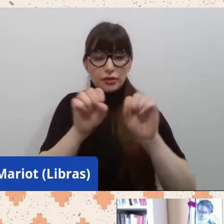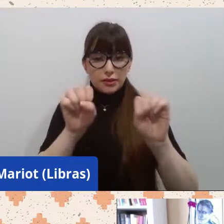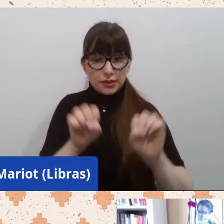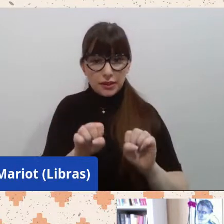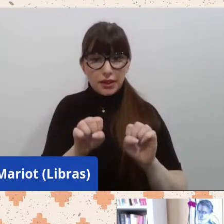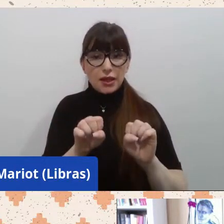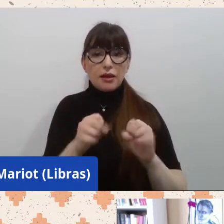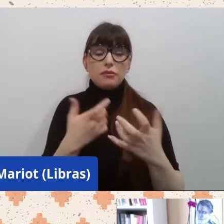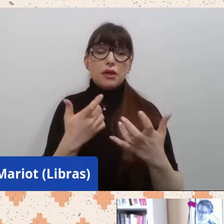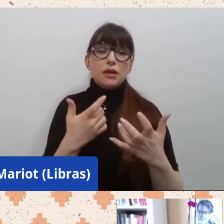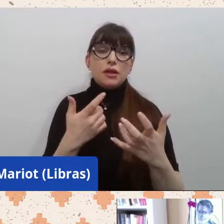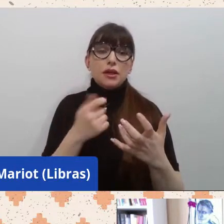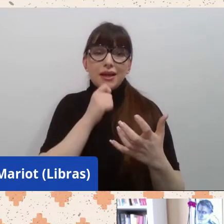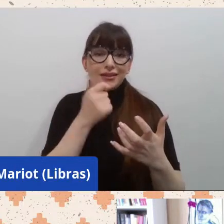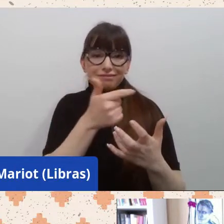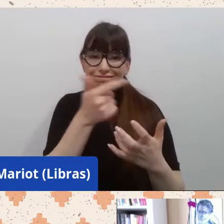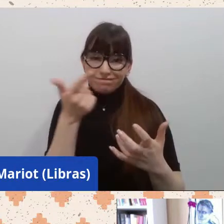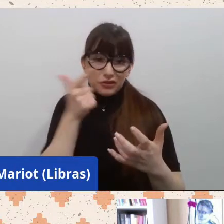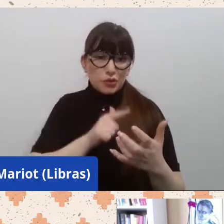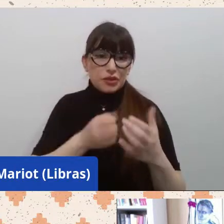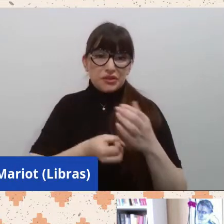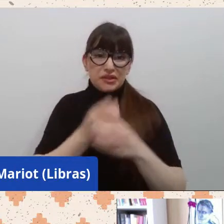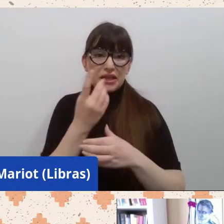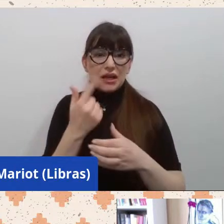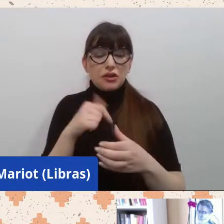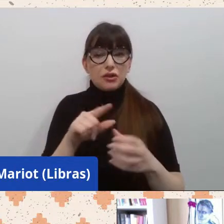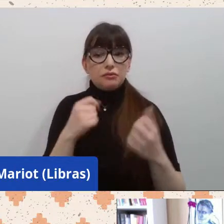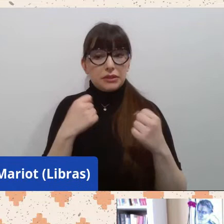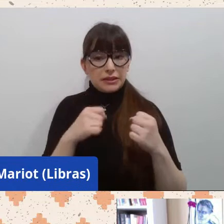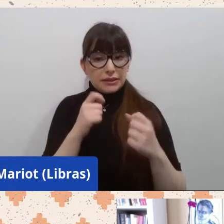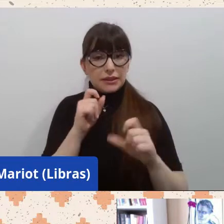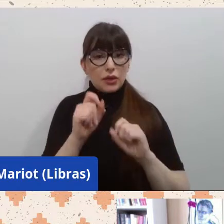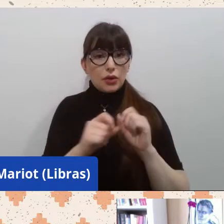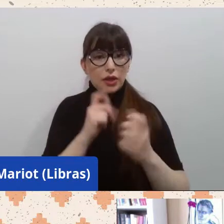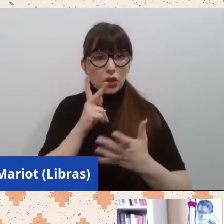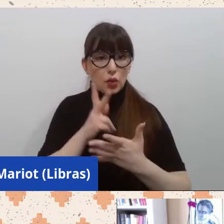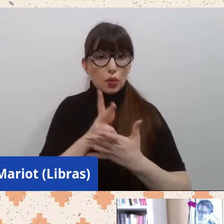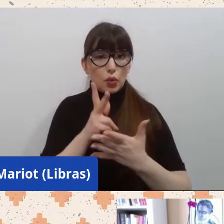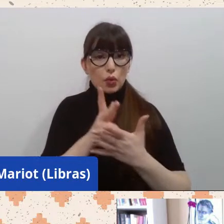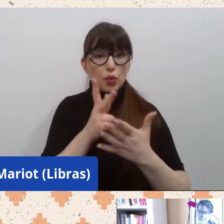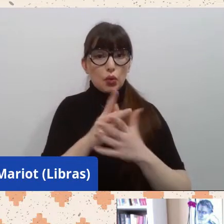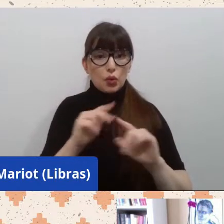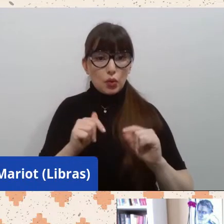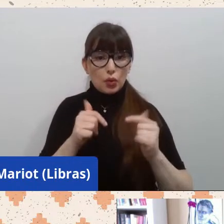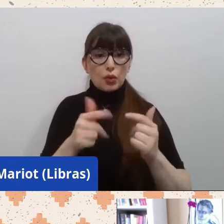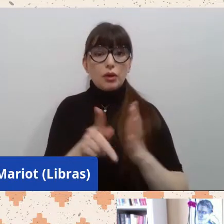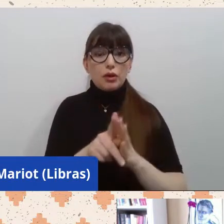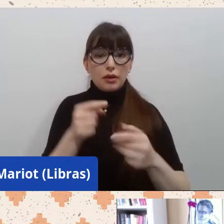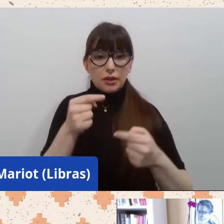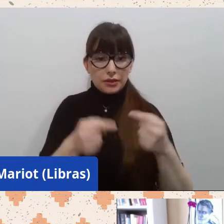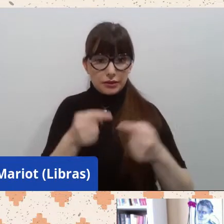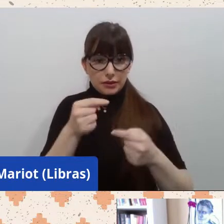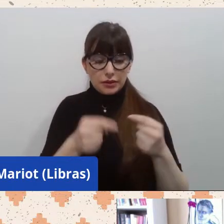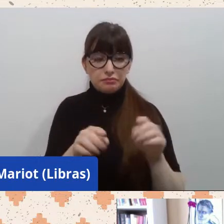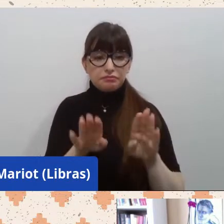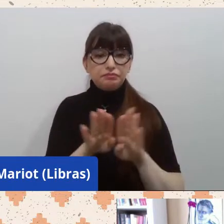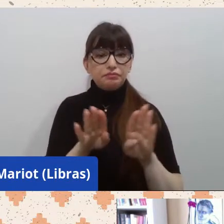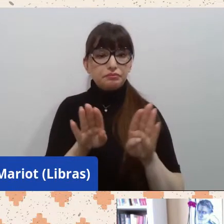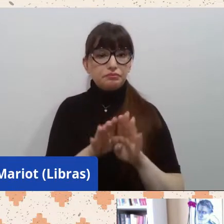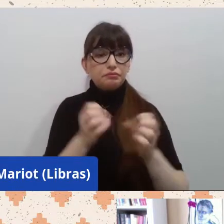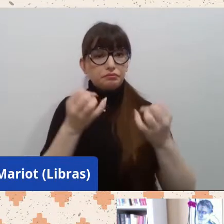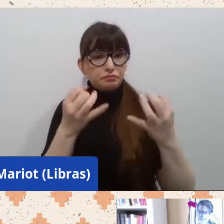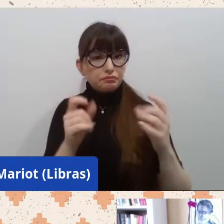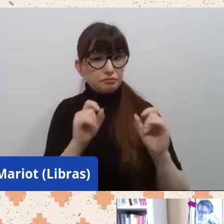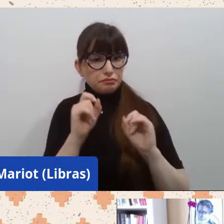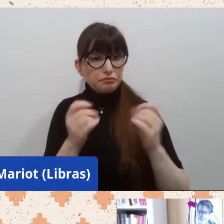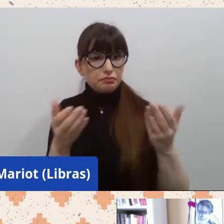foi possível criar, eu creio que nós temos que continuar avançando nas discussões e também eu diria que nesses